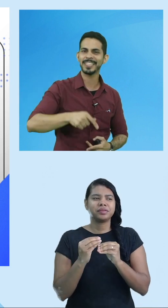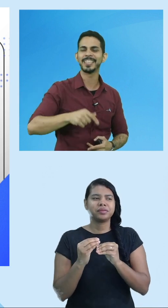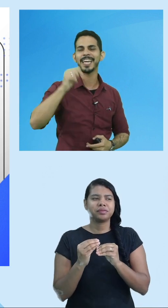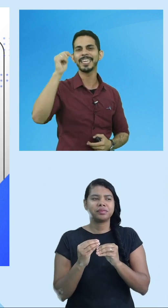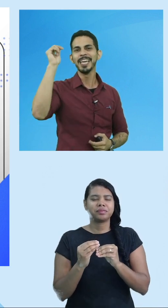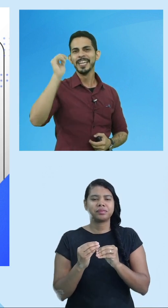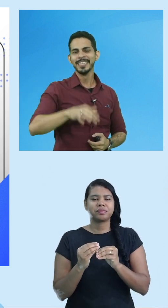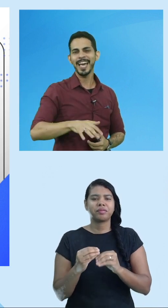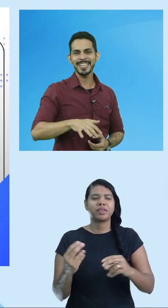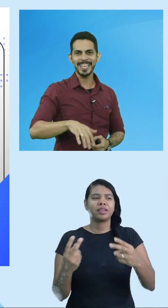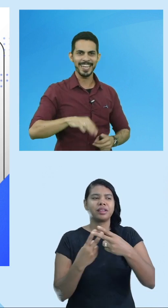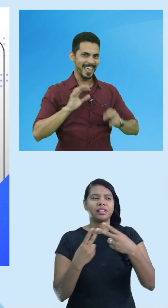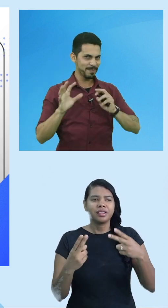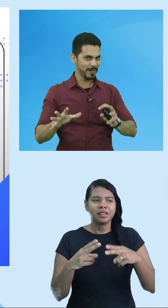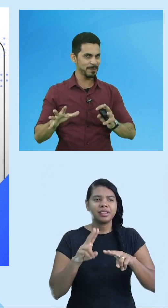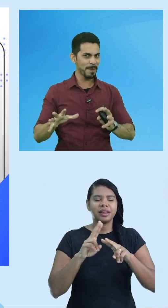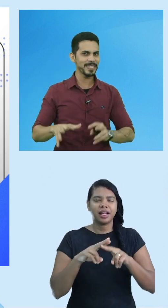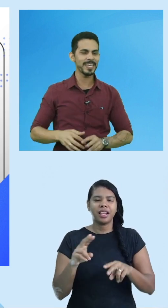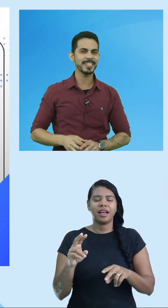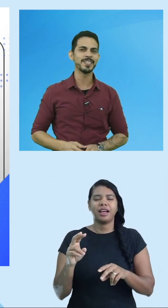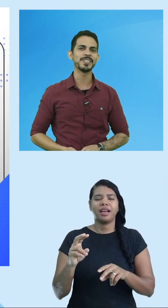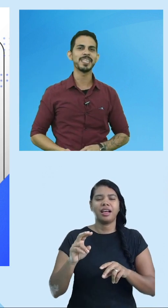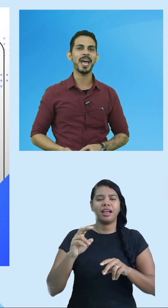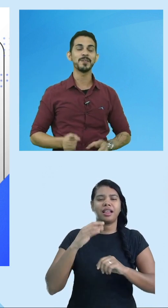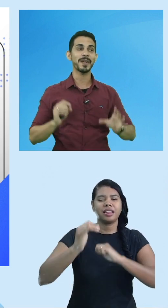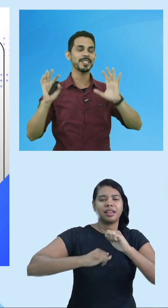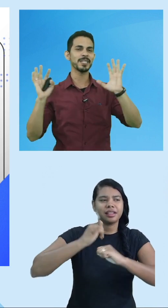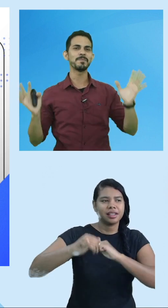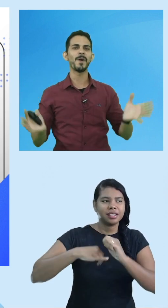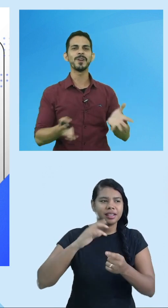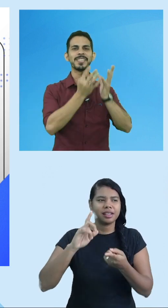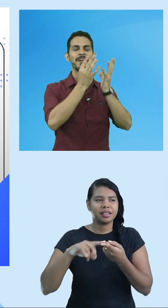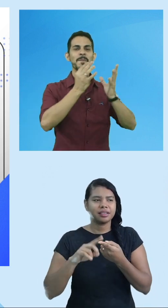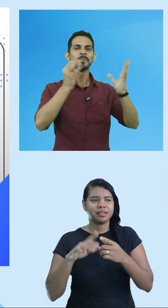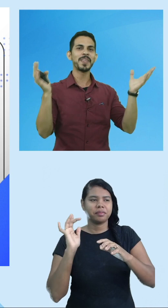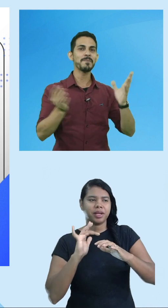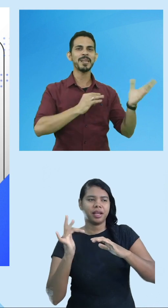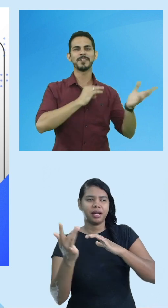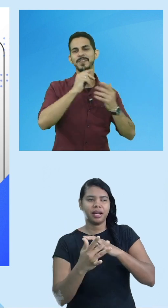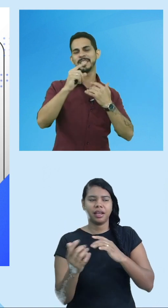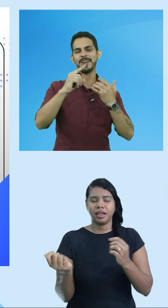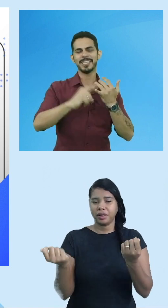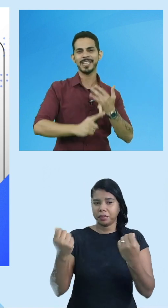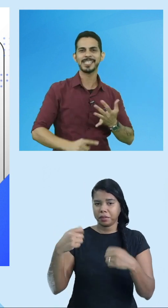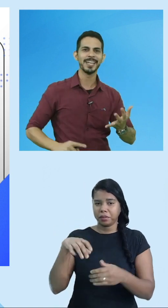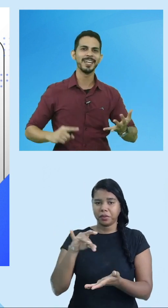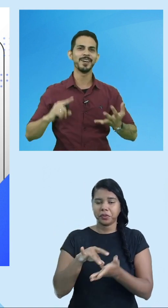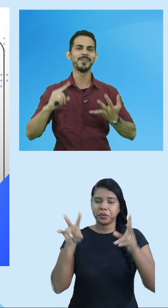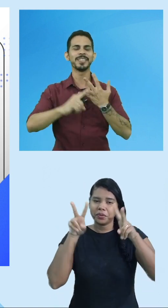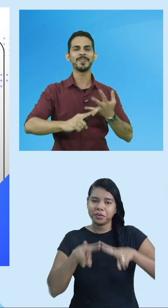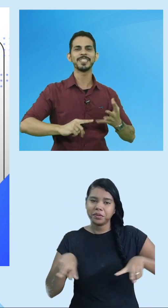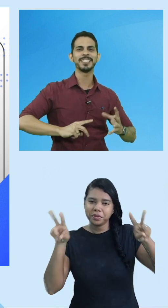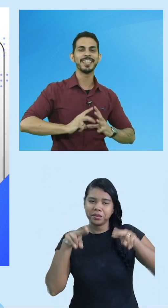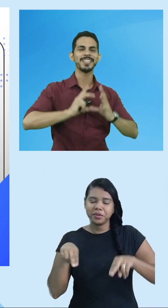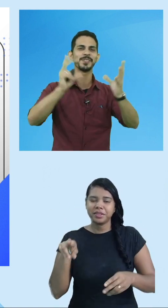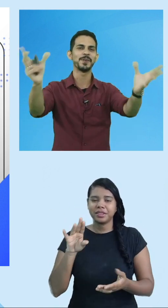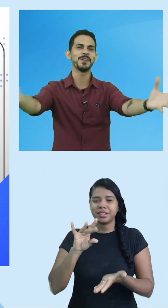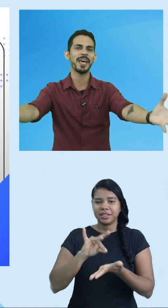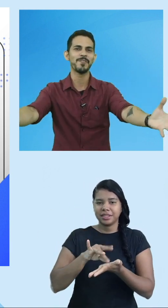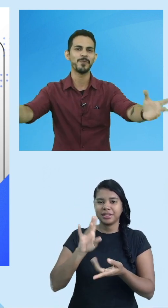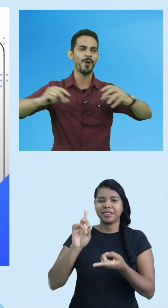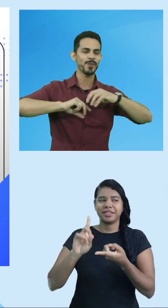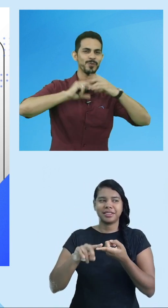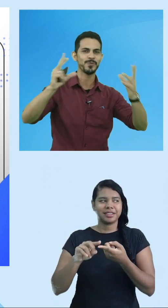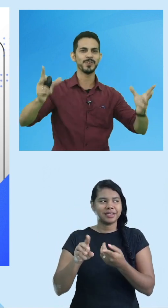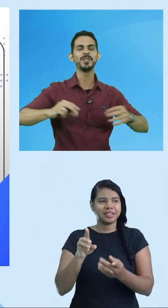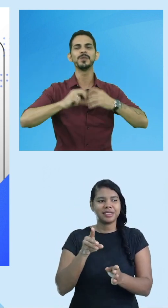velha, hashtag na internet, principalmente nas redes sociais, para que a gente possa ter mais visualização, ou então a gente direciona